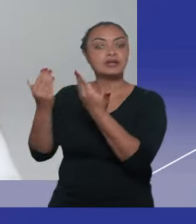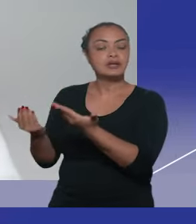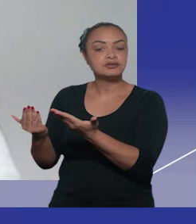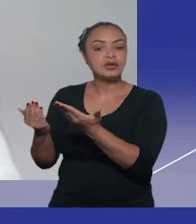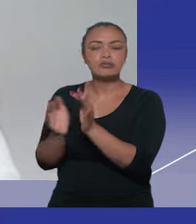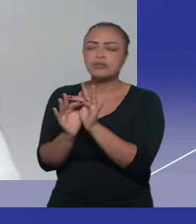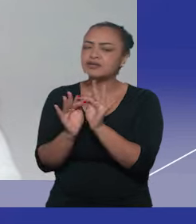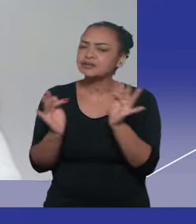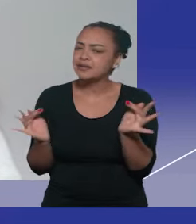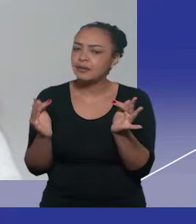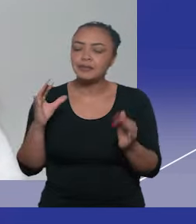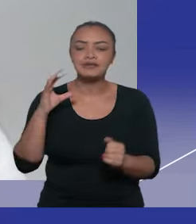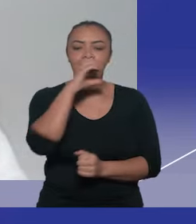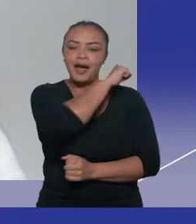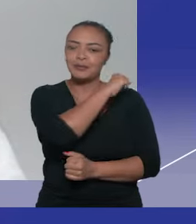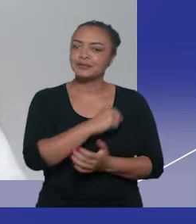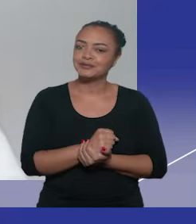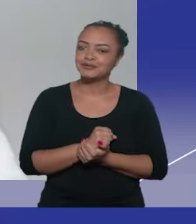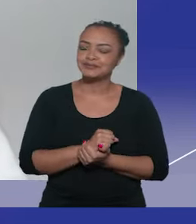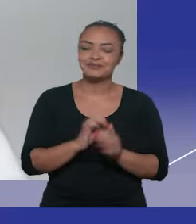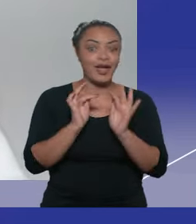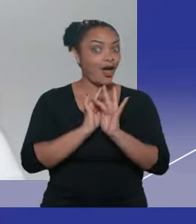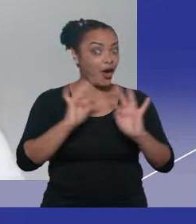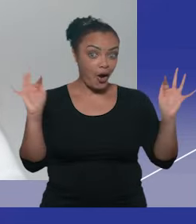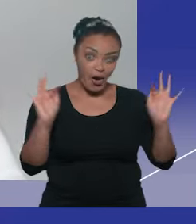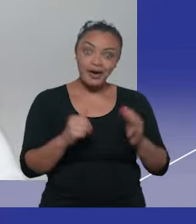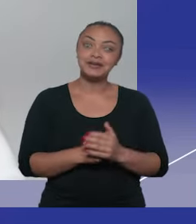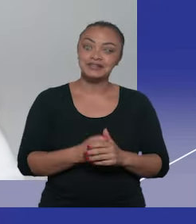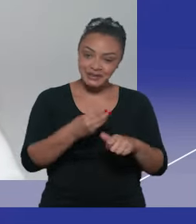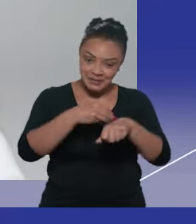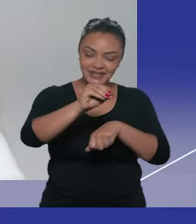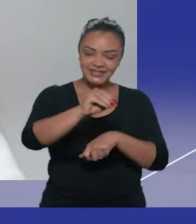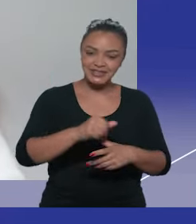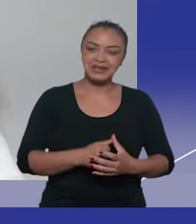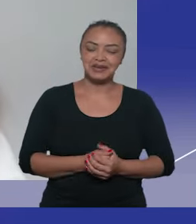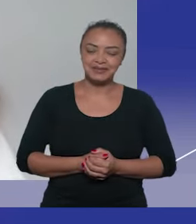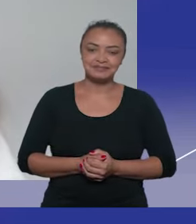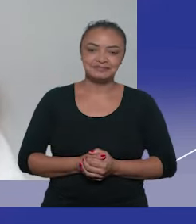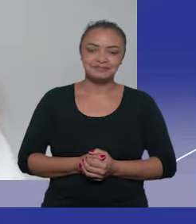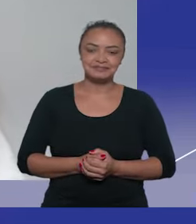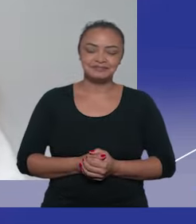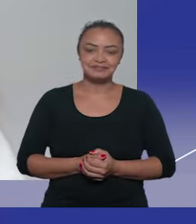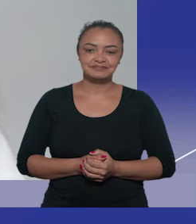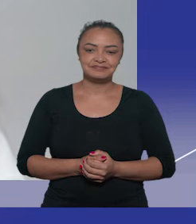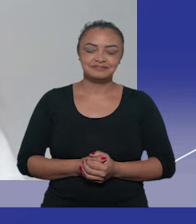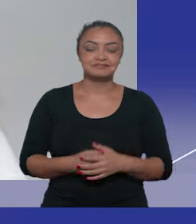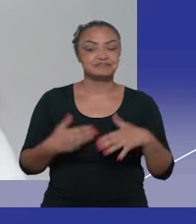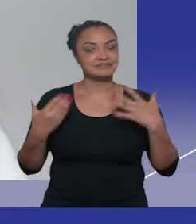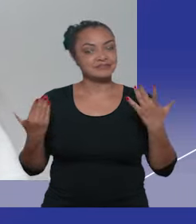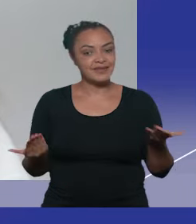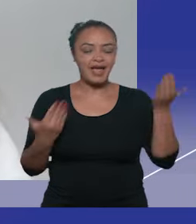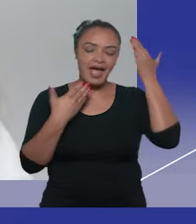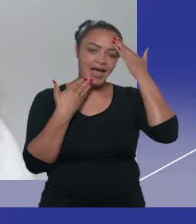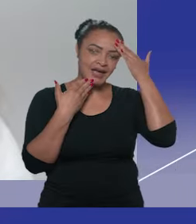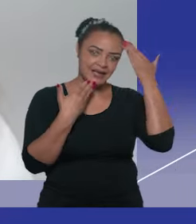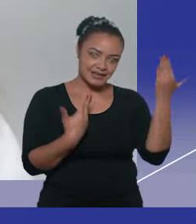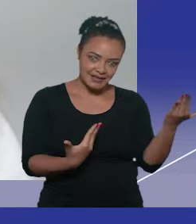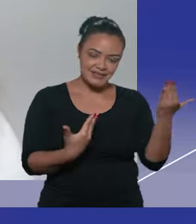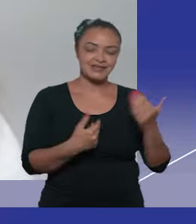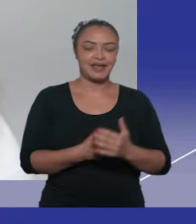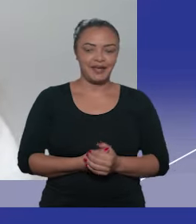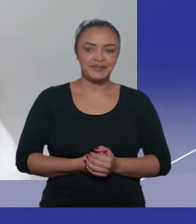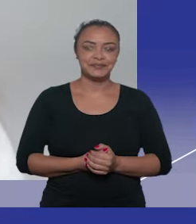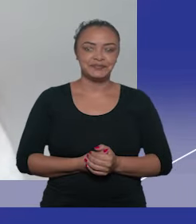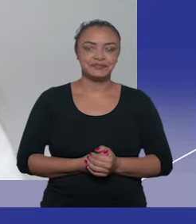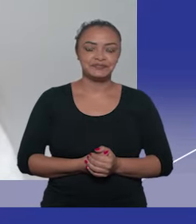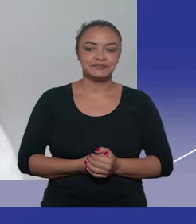simples e super rápida. Ótimo. É uma ótima dica cultural. Eu queria, então, agradecer